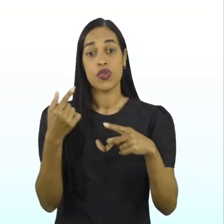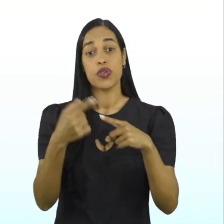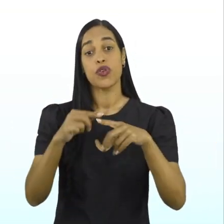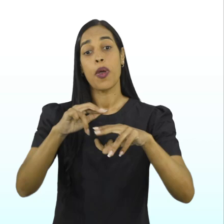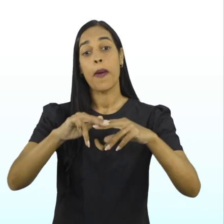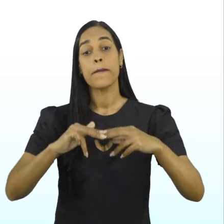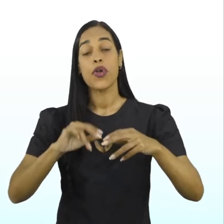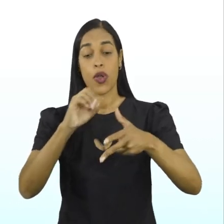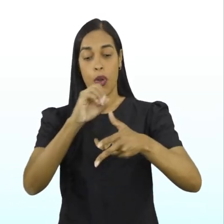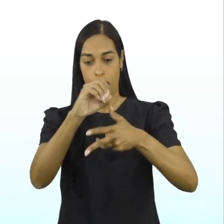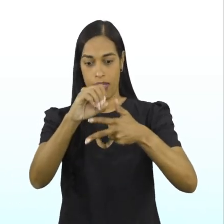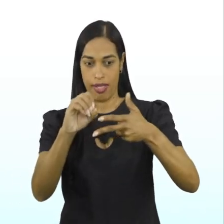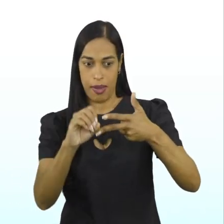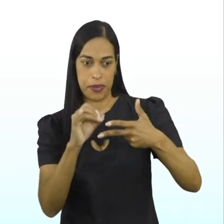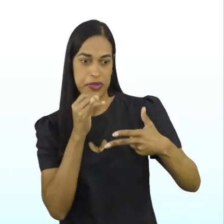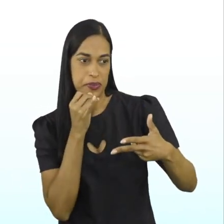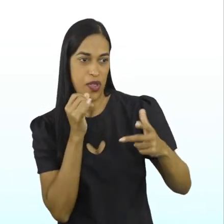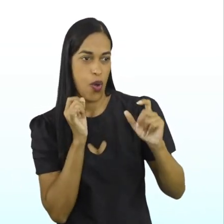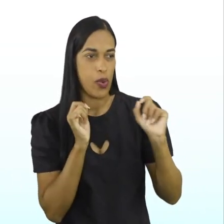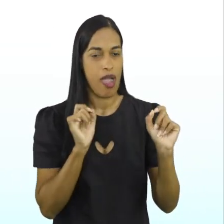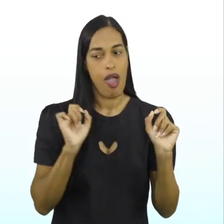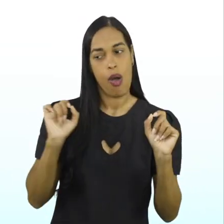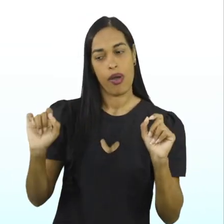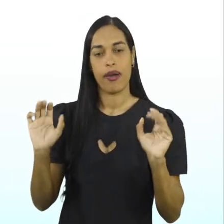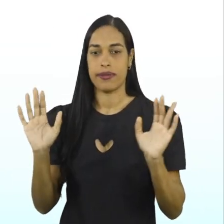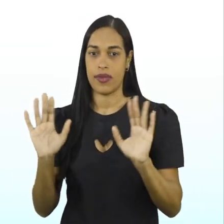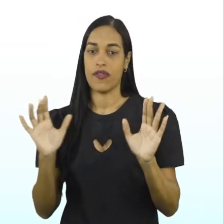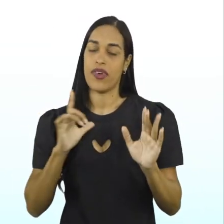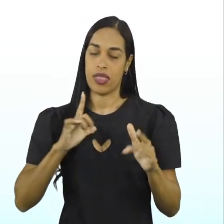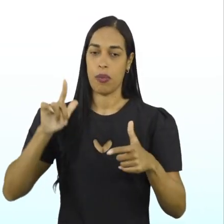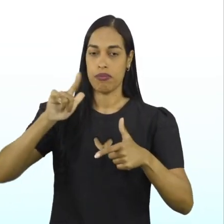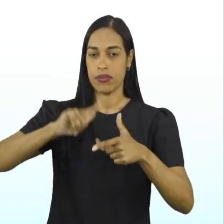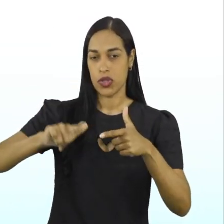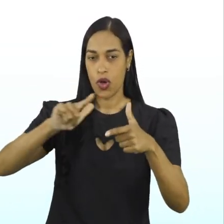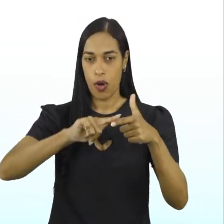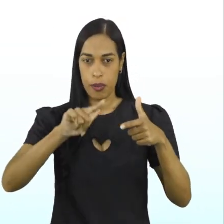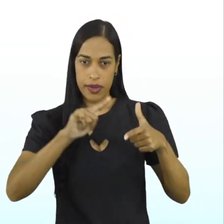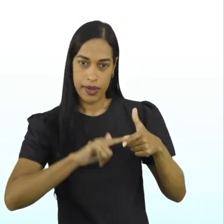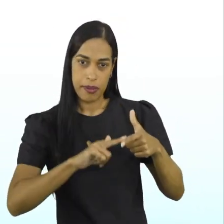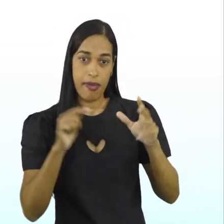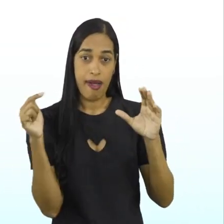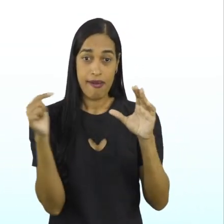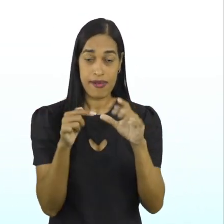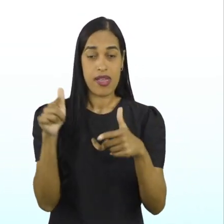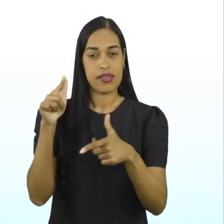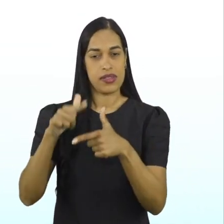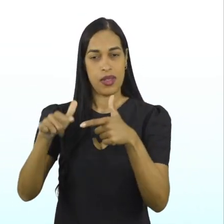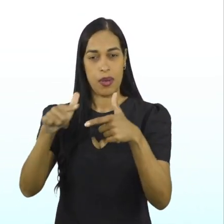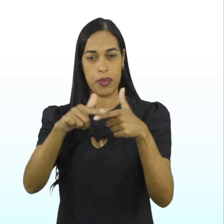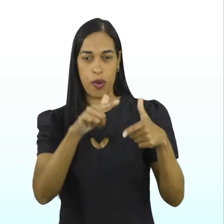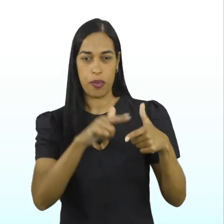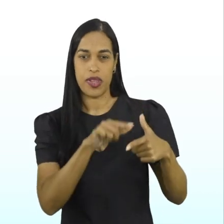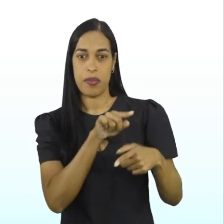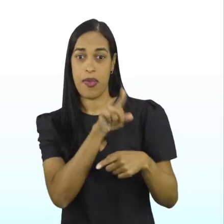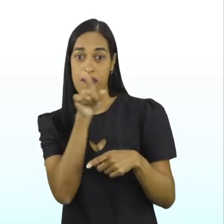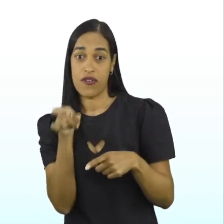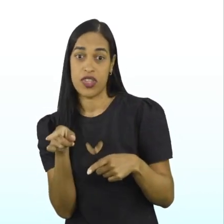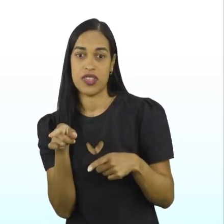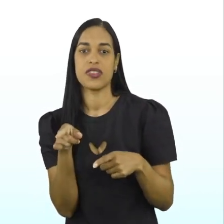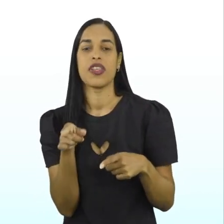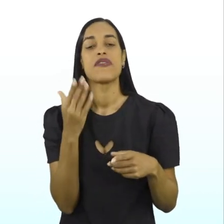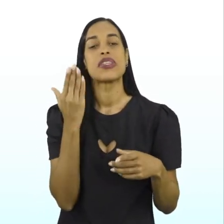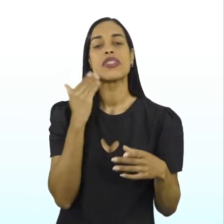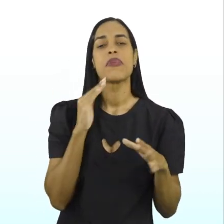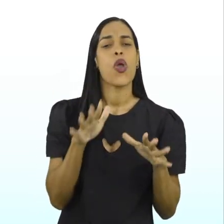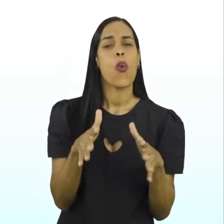uma questão do que é o que é. Eles sempre vão dar uma situação problema, e nessa situação problema você vai filtrar qual é